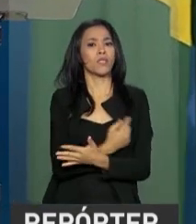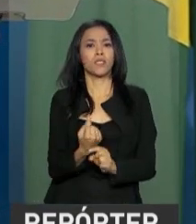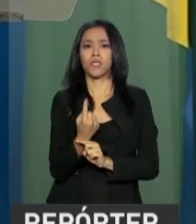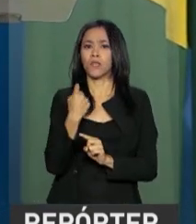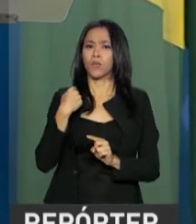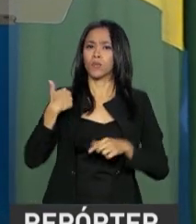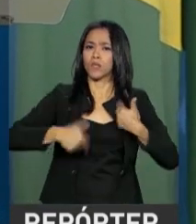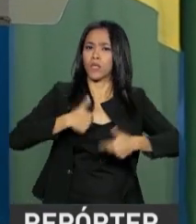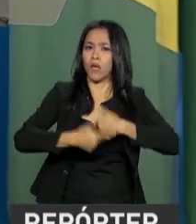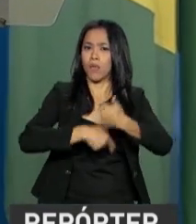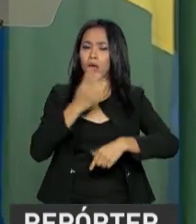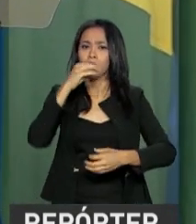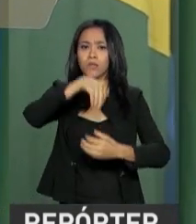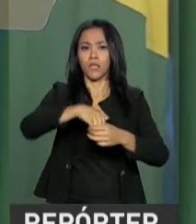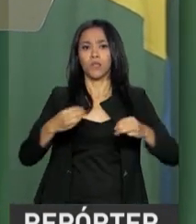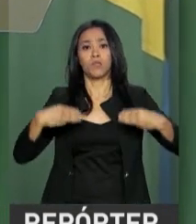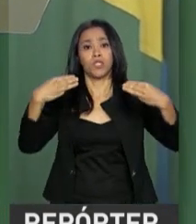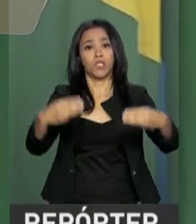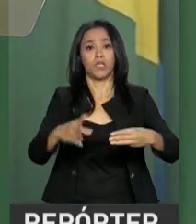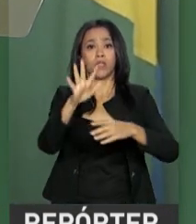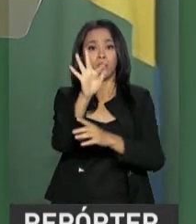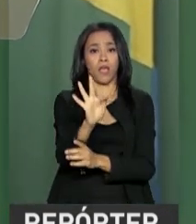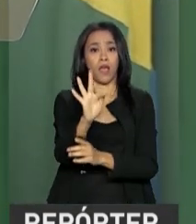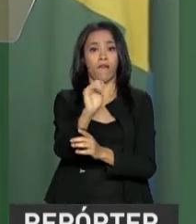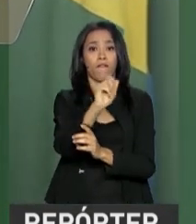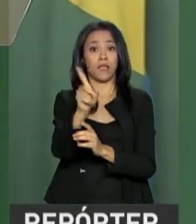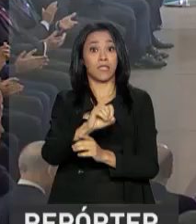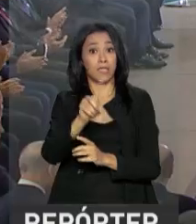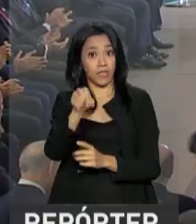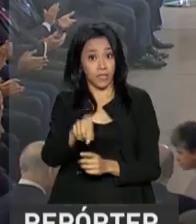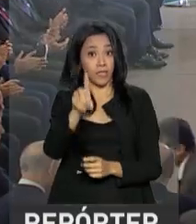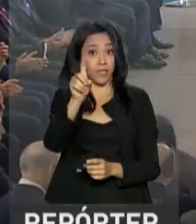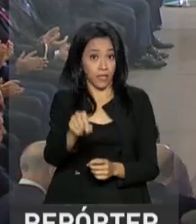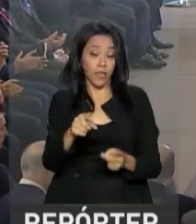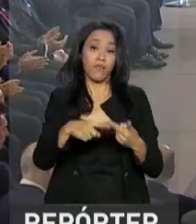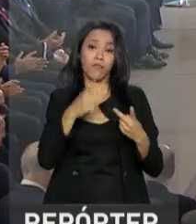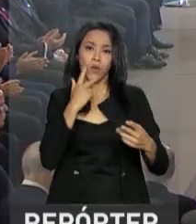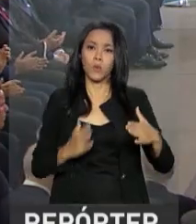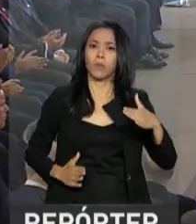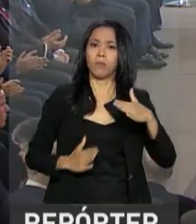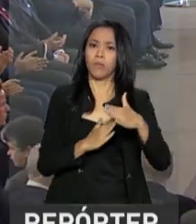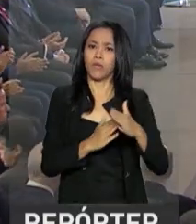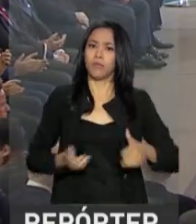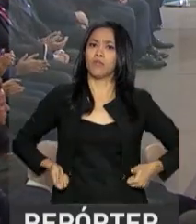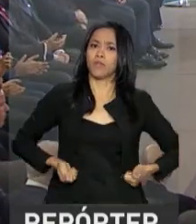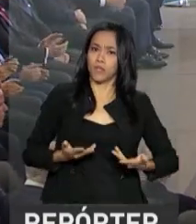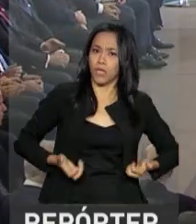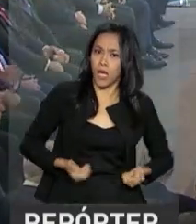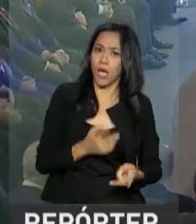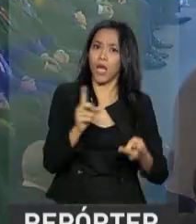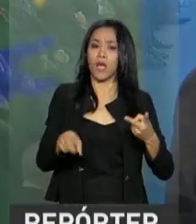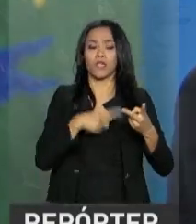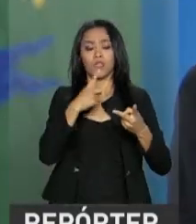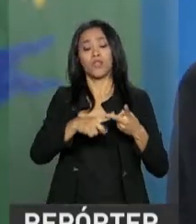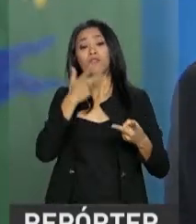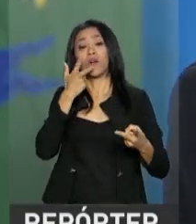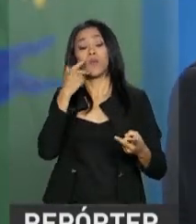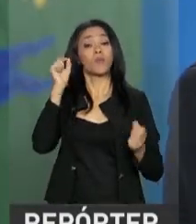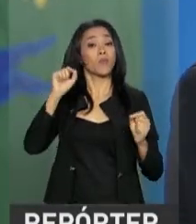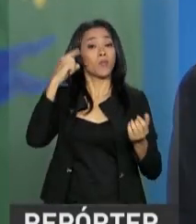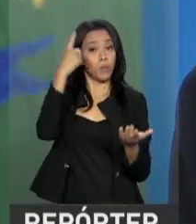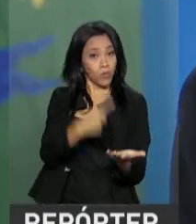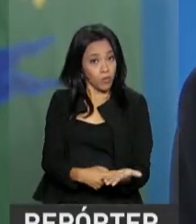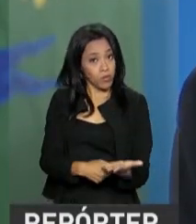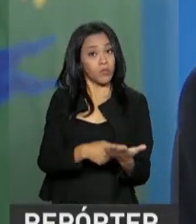fazenda a temer lembrou do empenho no teto de gastos e no crescimento sustentável além da agenda da produtividade